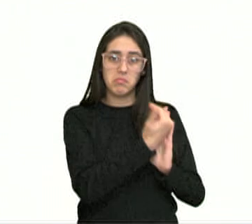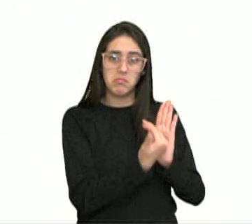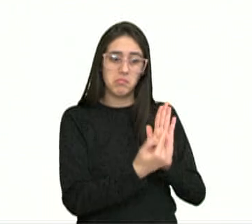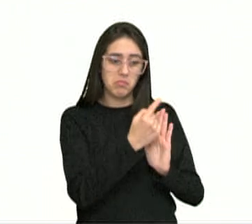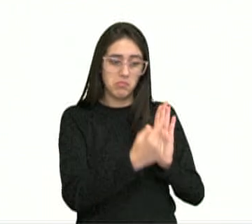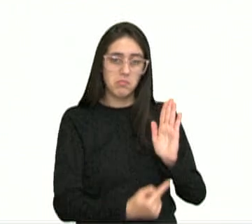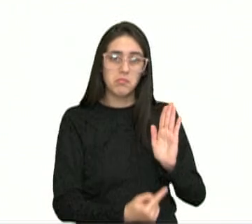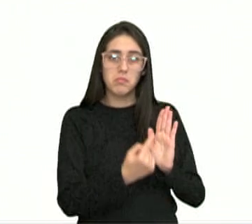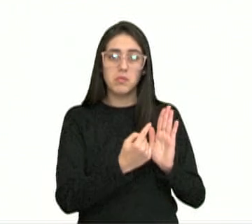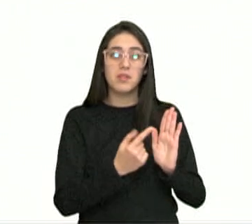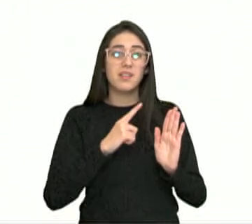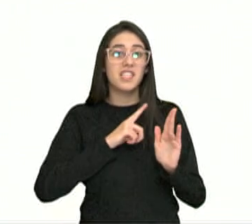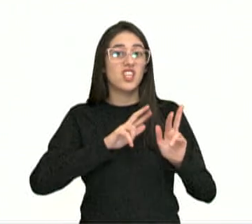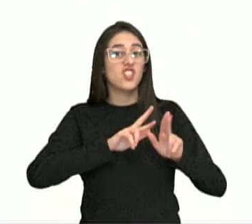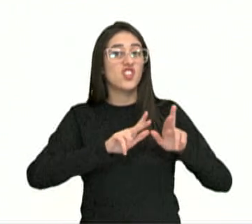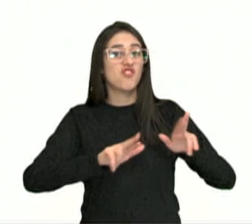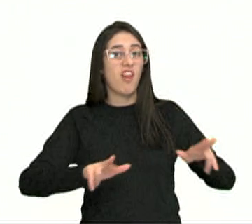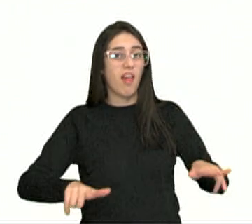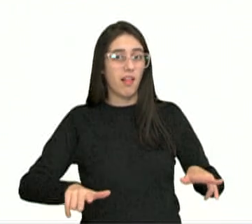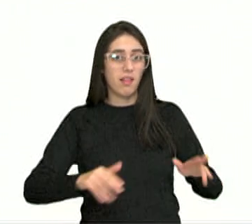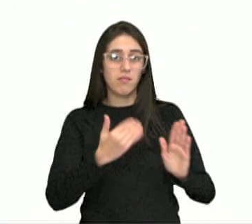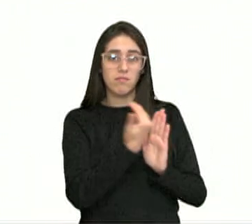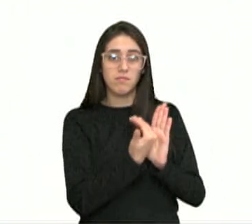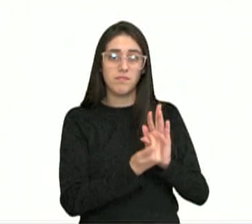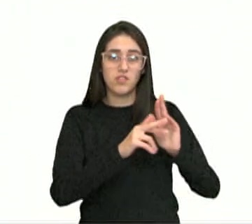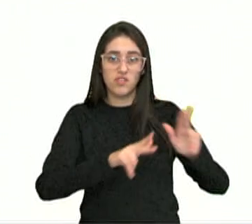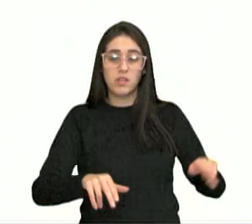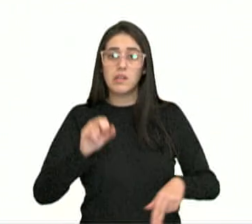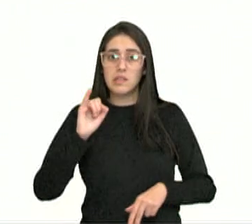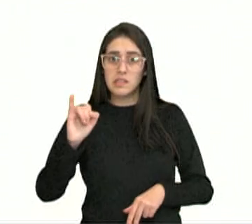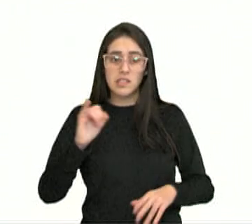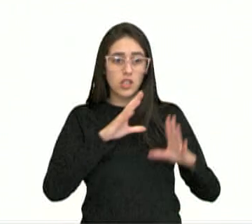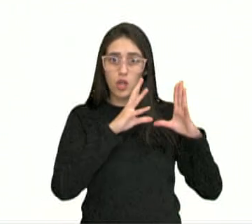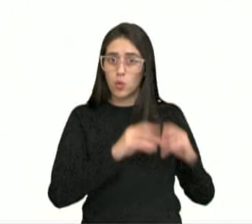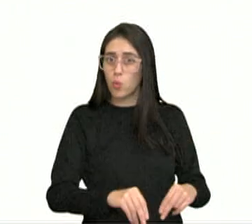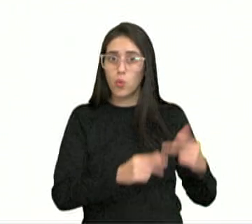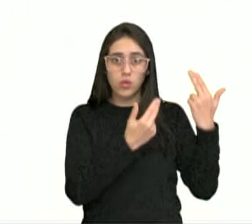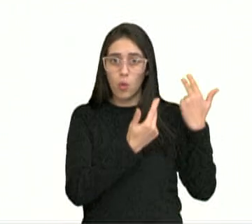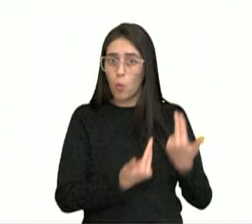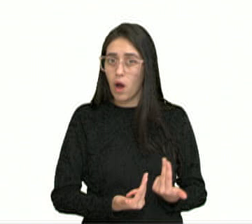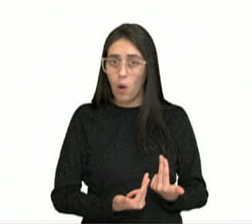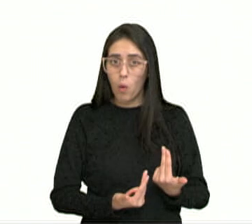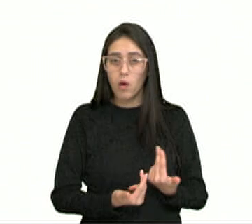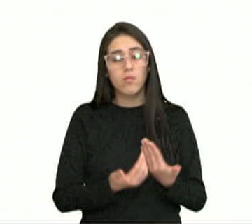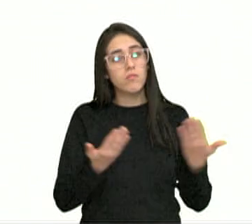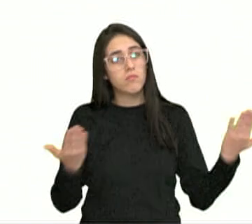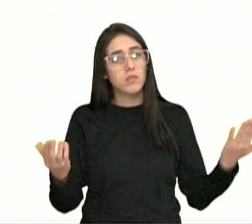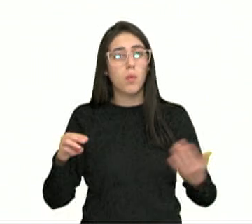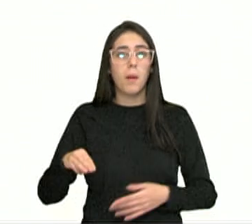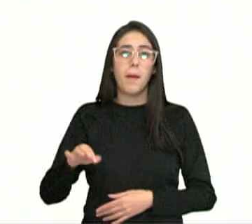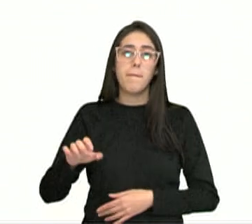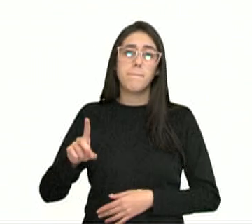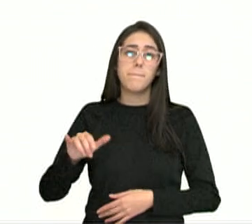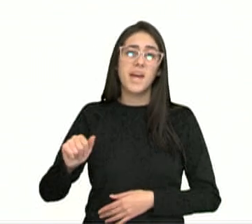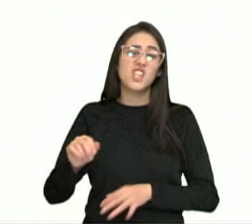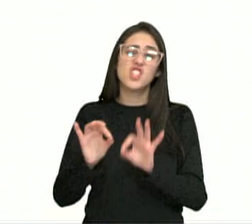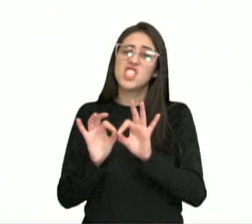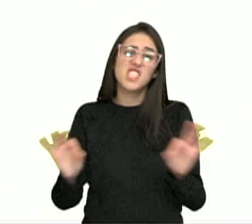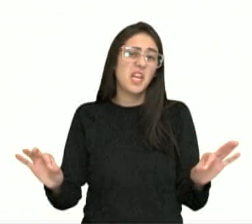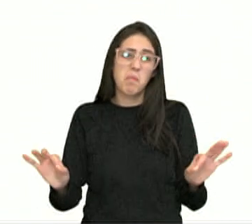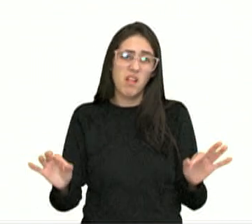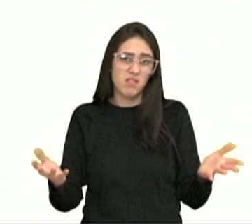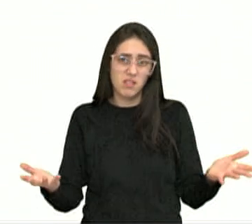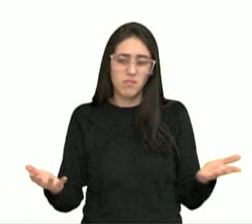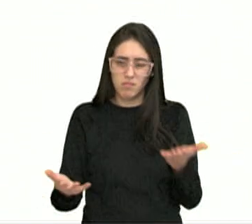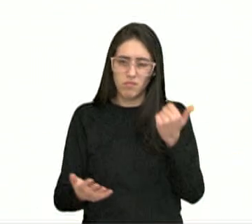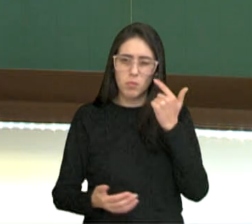dos demais. Pois, se todos os pesos forem iguais, você vai ter uma média aritmética simples.